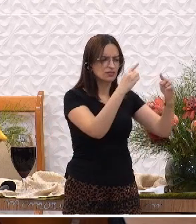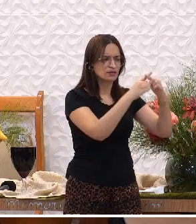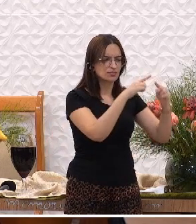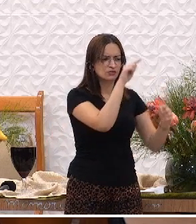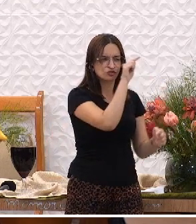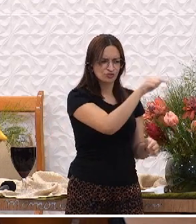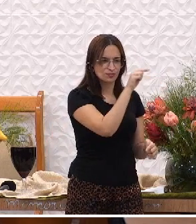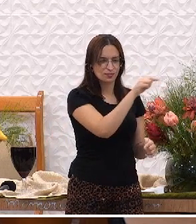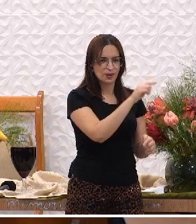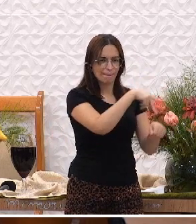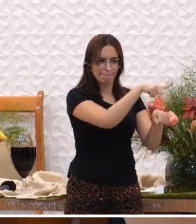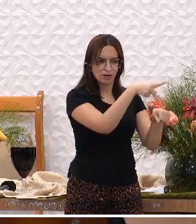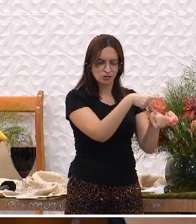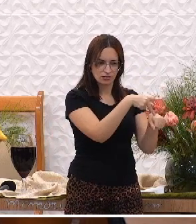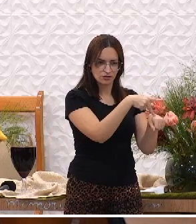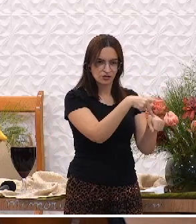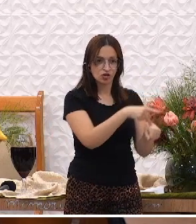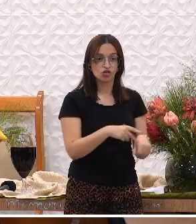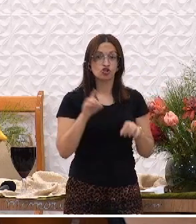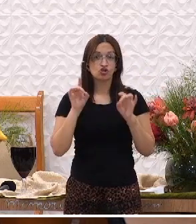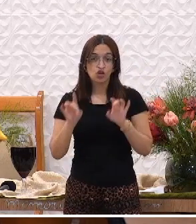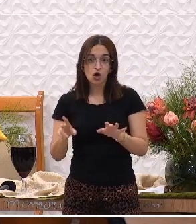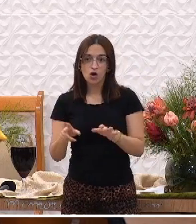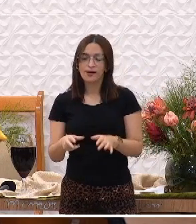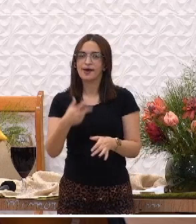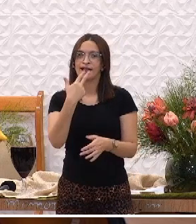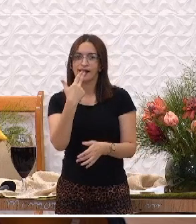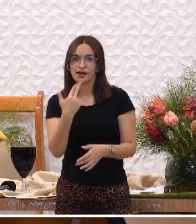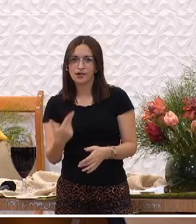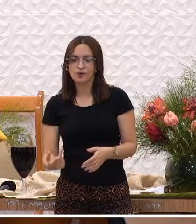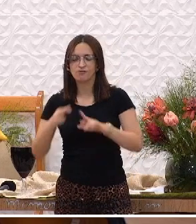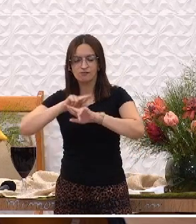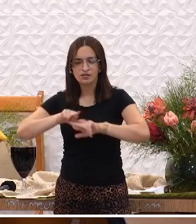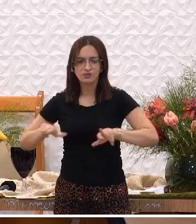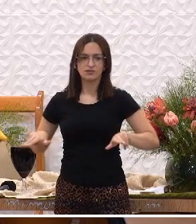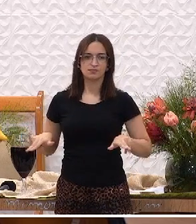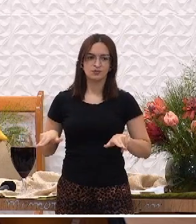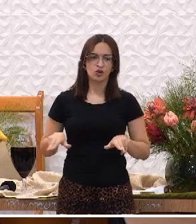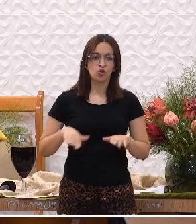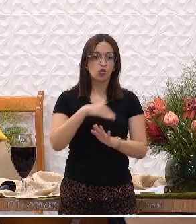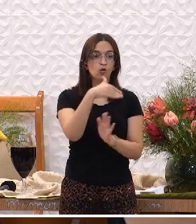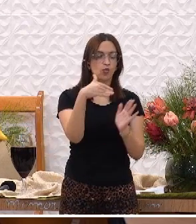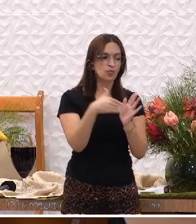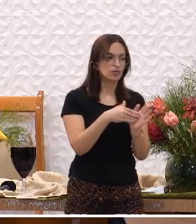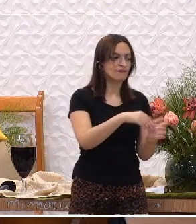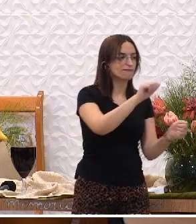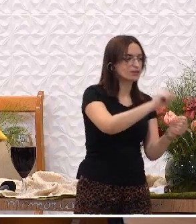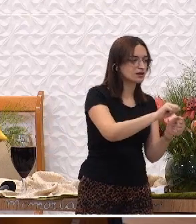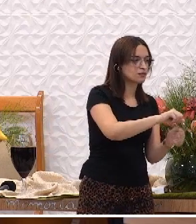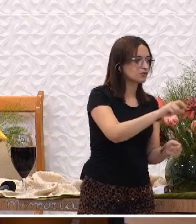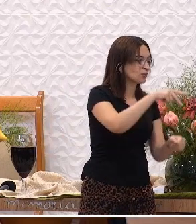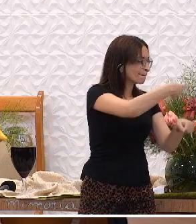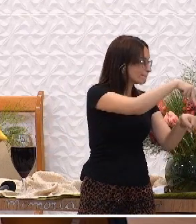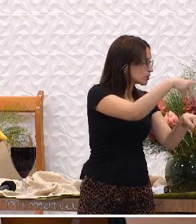Tudo que fizemos lá, a mesma coisa que está sendo feito aqui. Então, realmente,